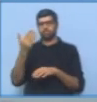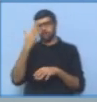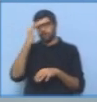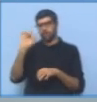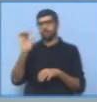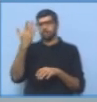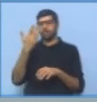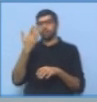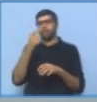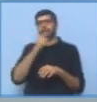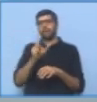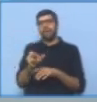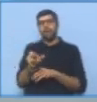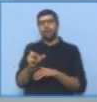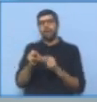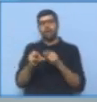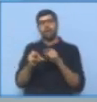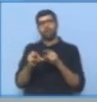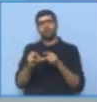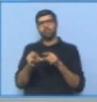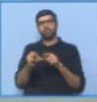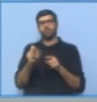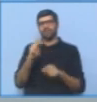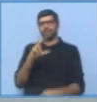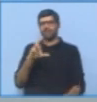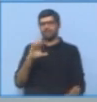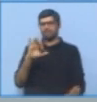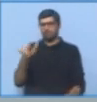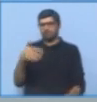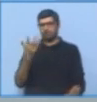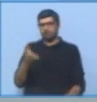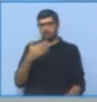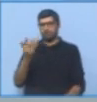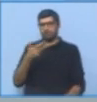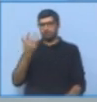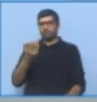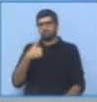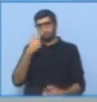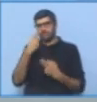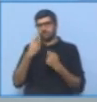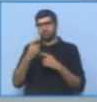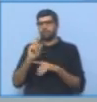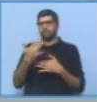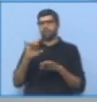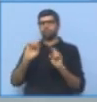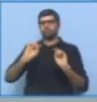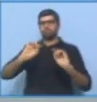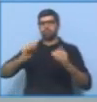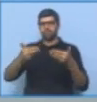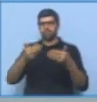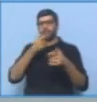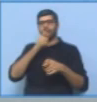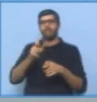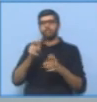primeiro é interessante, a palavra que lá aparece, há de ser um arquê, qualquer coisa similar, um arquê, mas tem a ver com o início. A primeira palavra